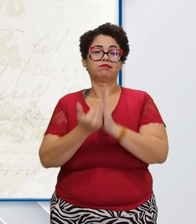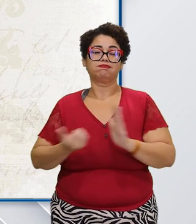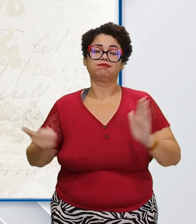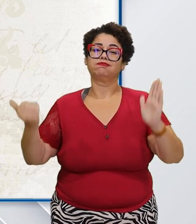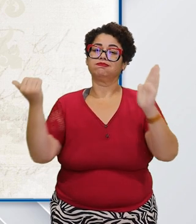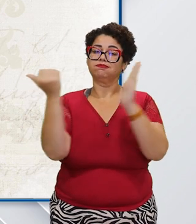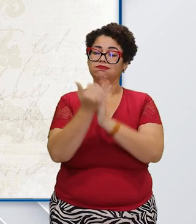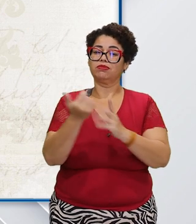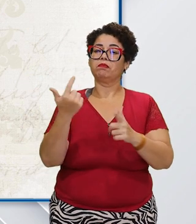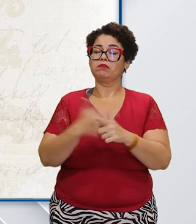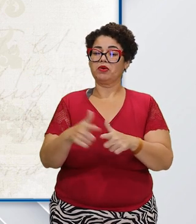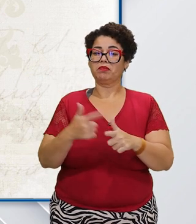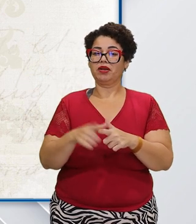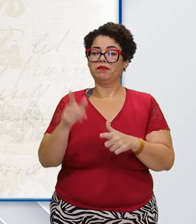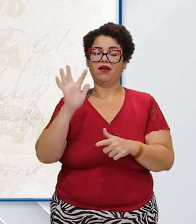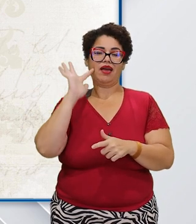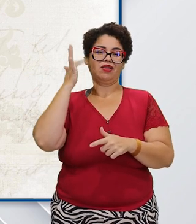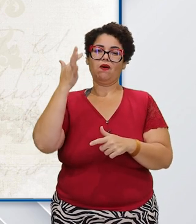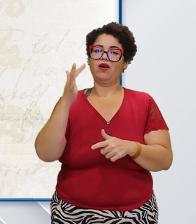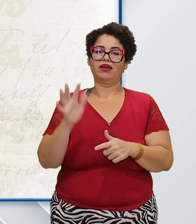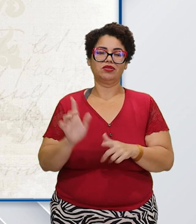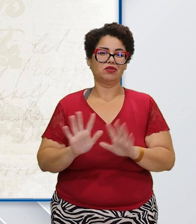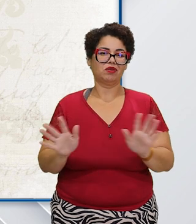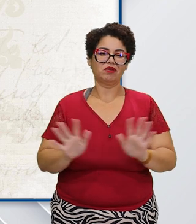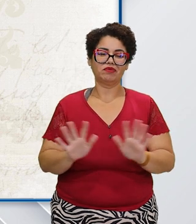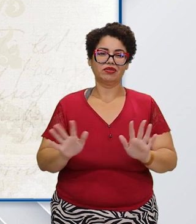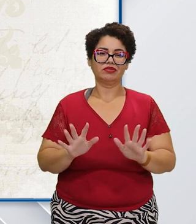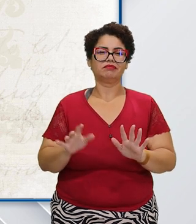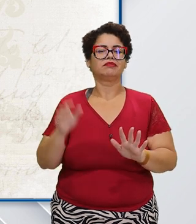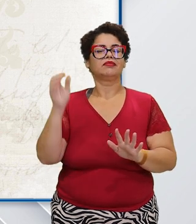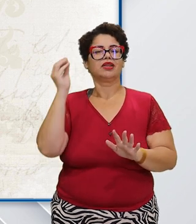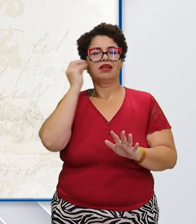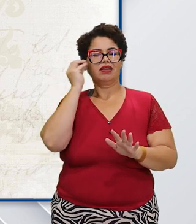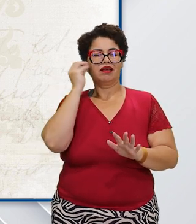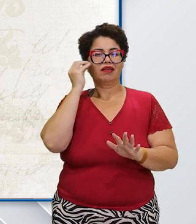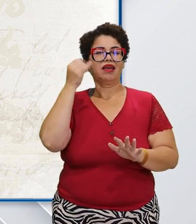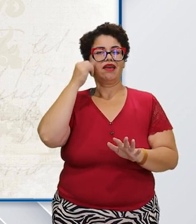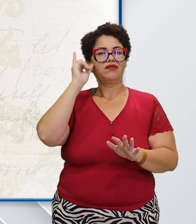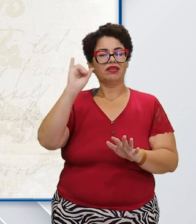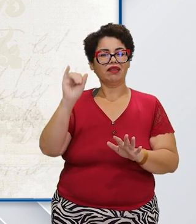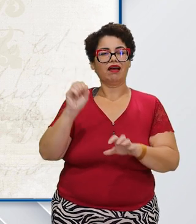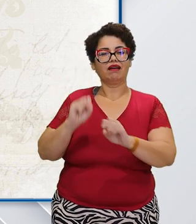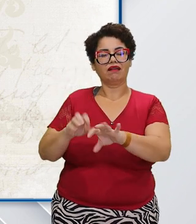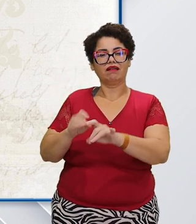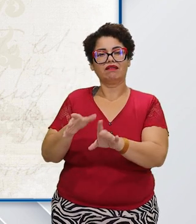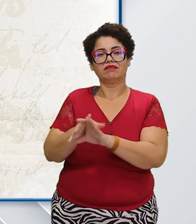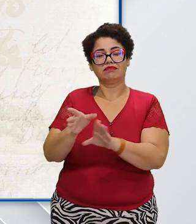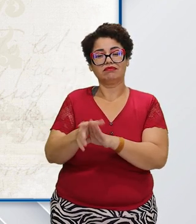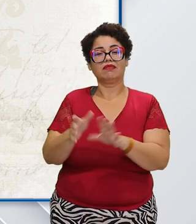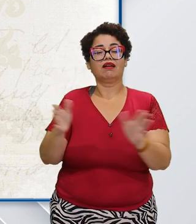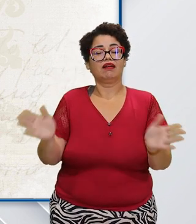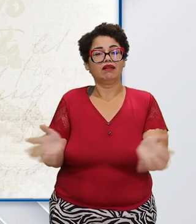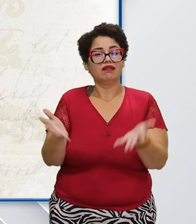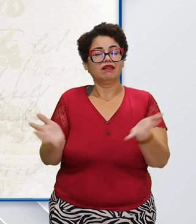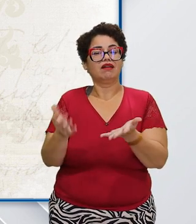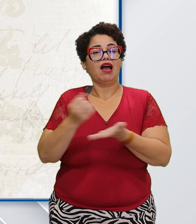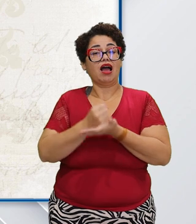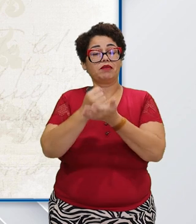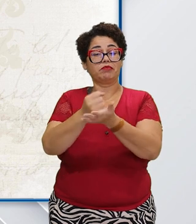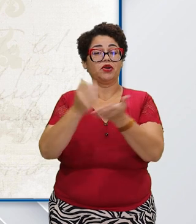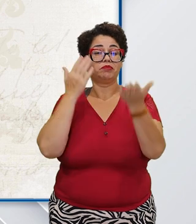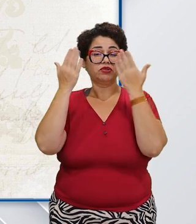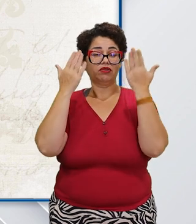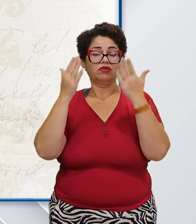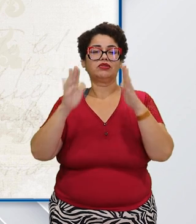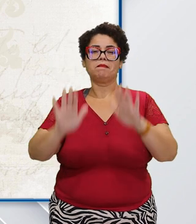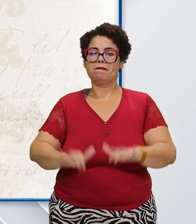exacerbar o problema ao invés de resolvê-lo a prevenção através de programas educativos e apoio psicológico